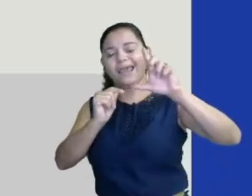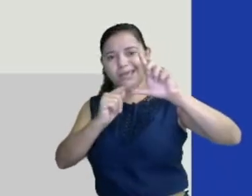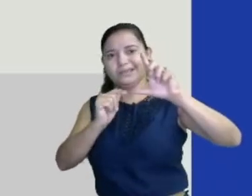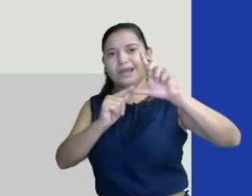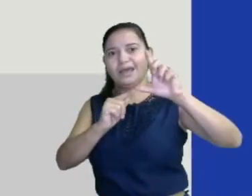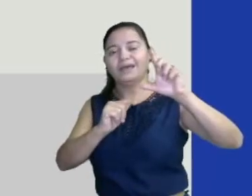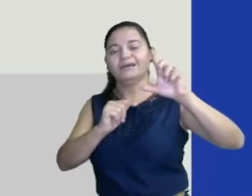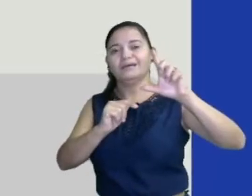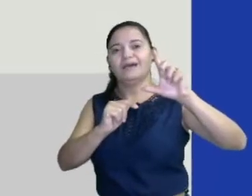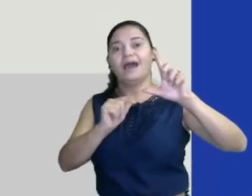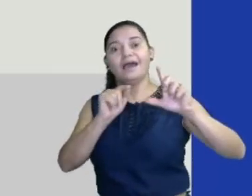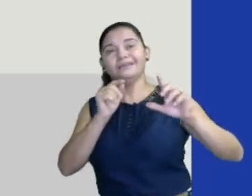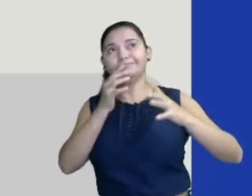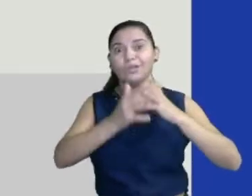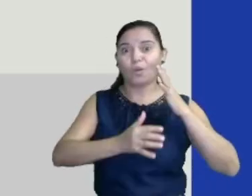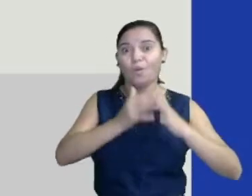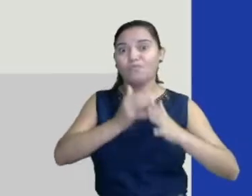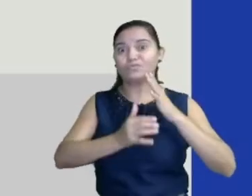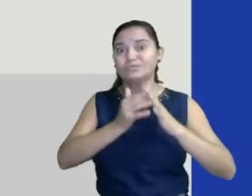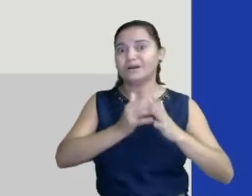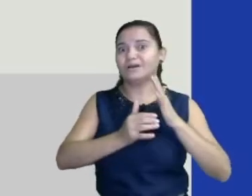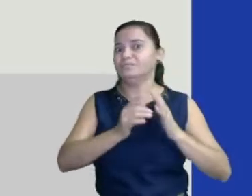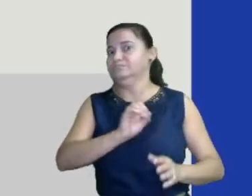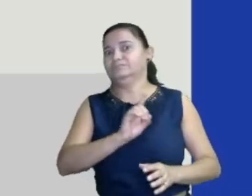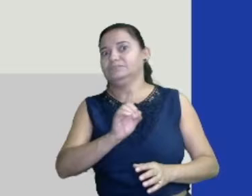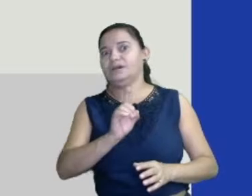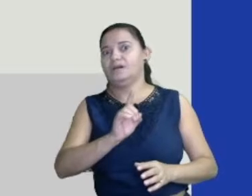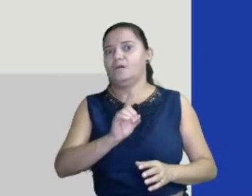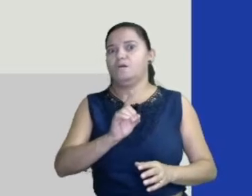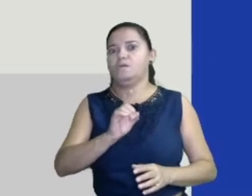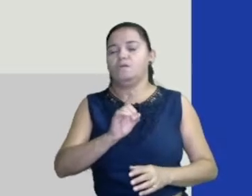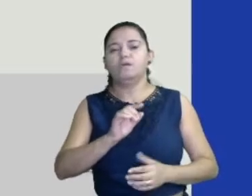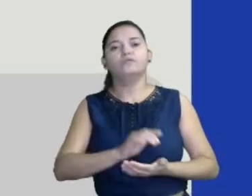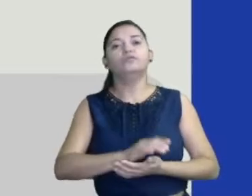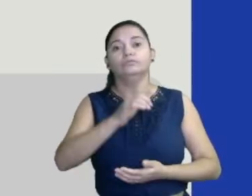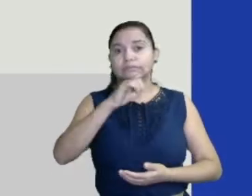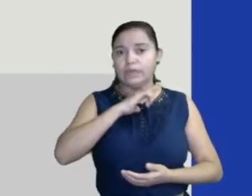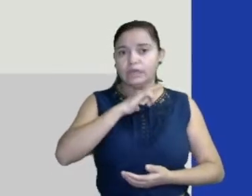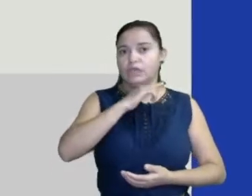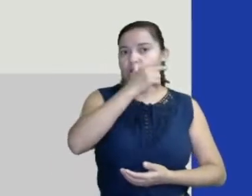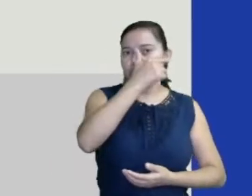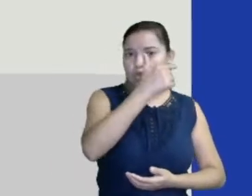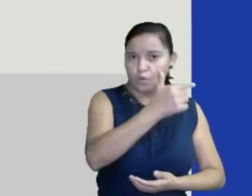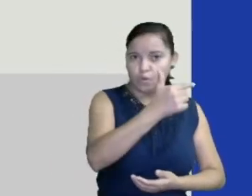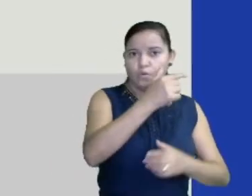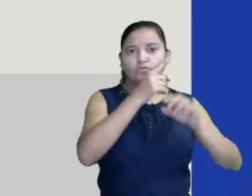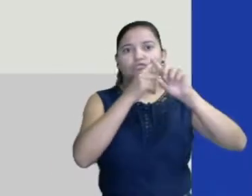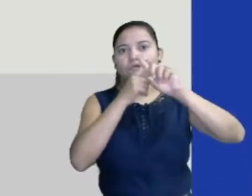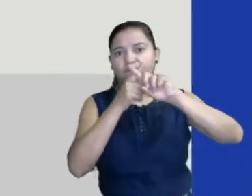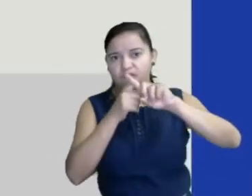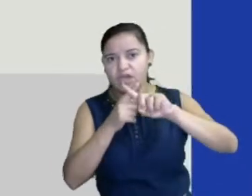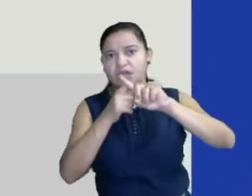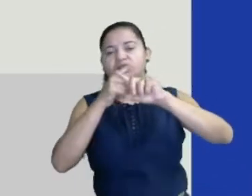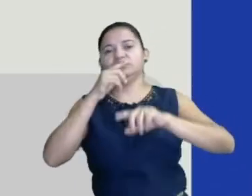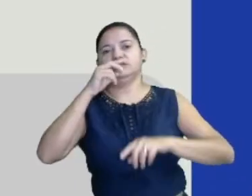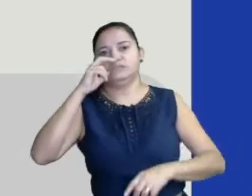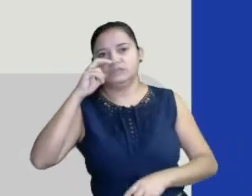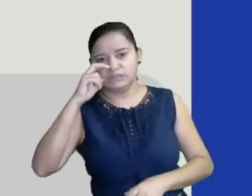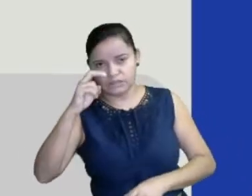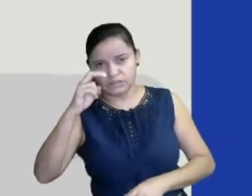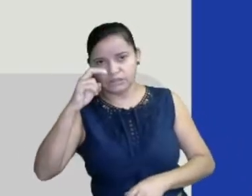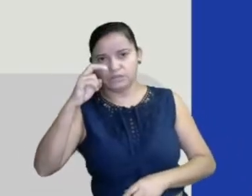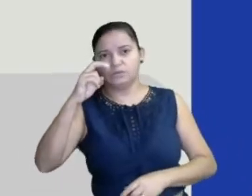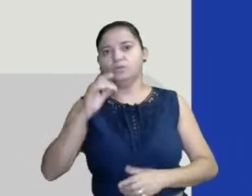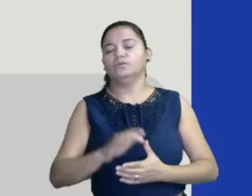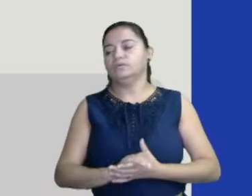prático para gente não confundir Beleza então eu tenho aí 2 x 5 né multiplicada que tem entre